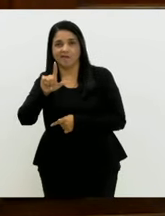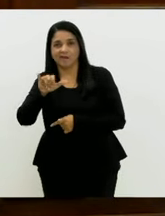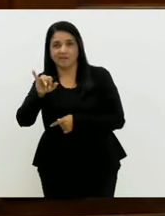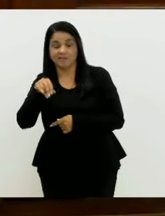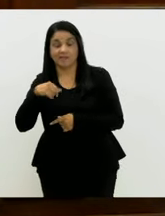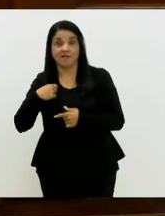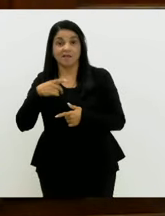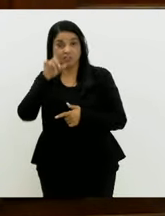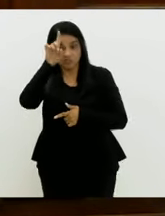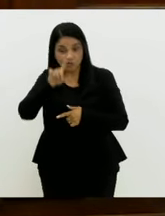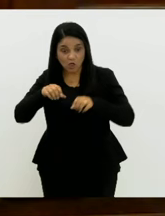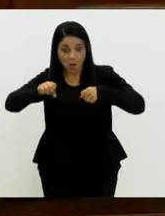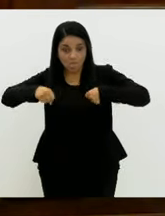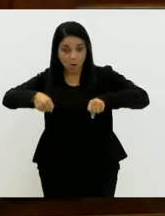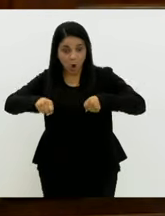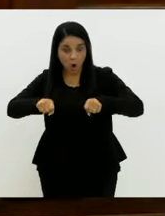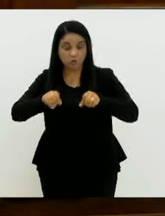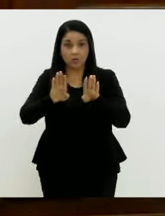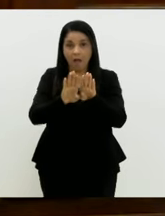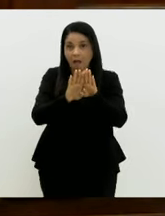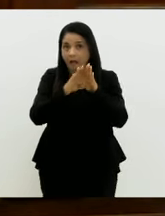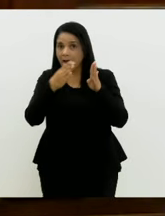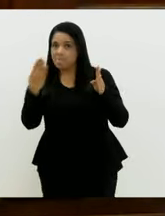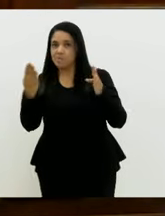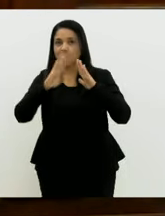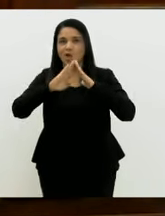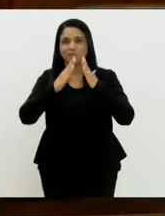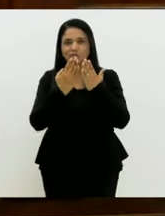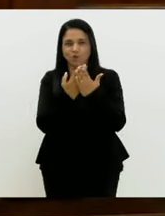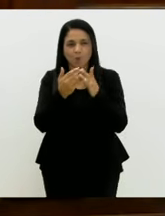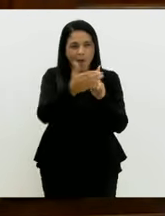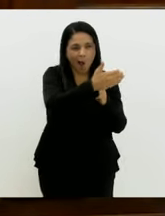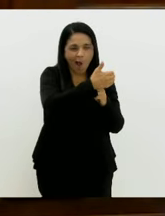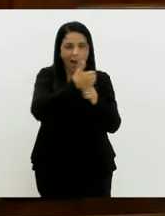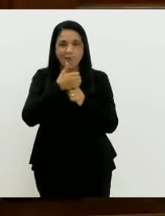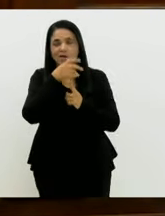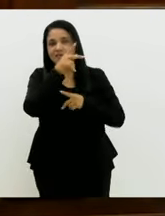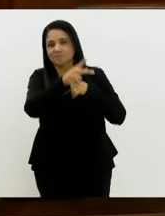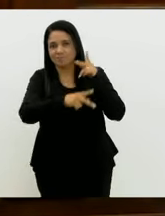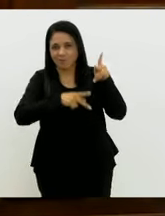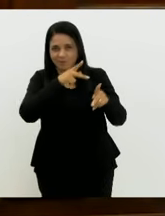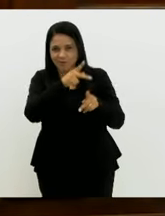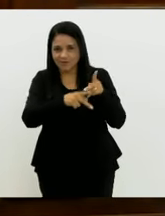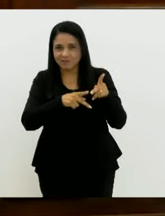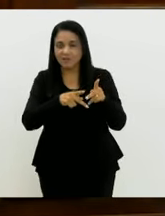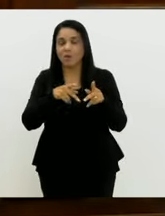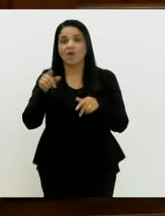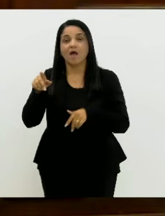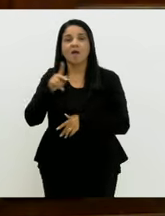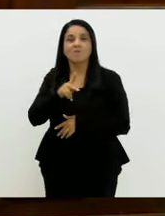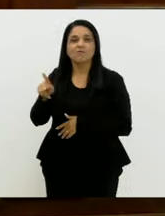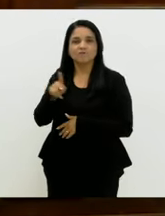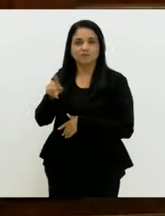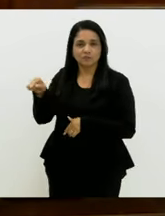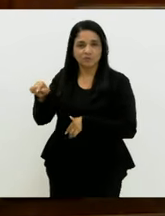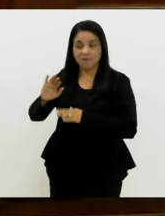para abrir, para acolher as pessoas. A professora do Assis estava fora, mas mandou uma pessoa e